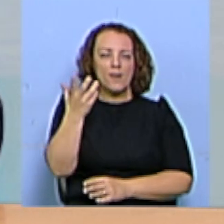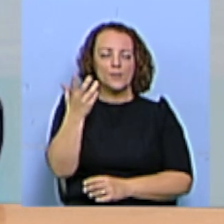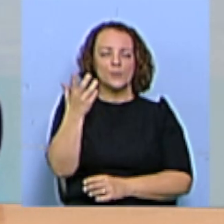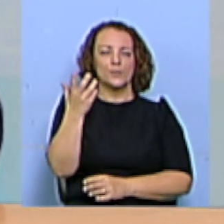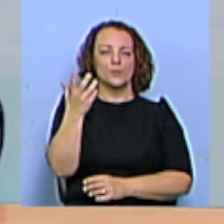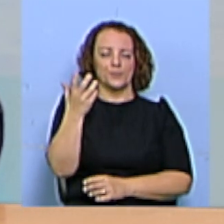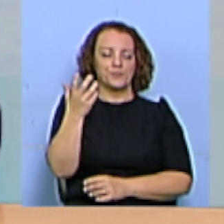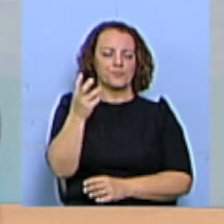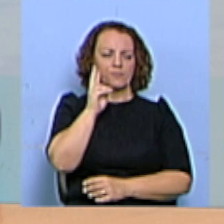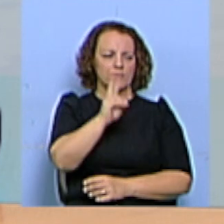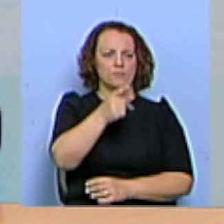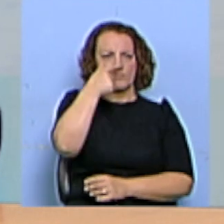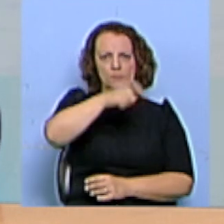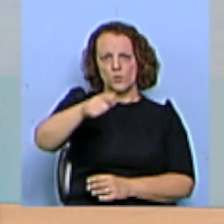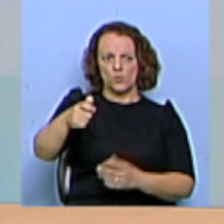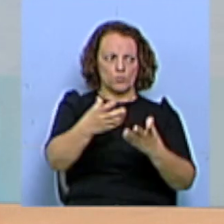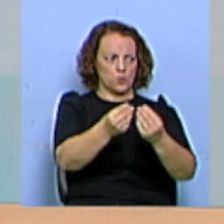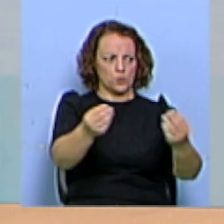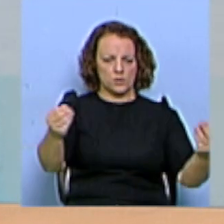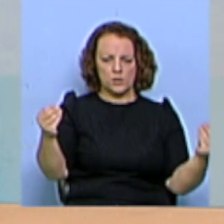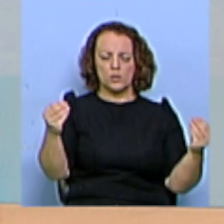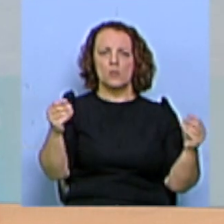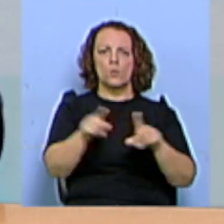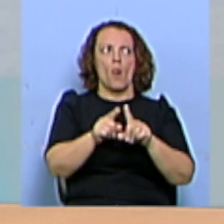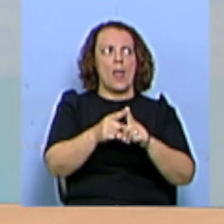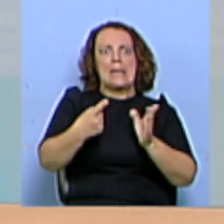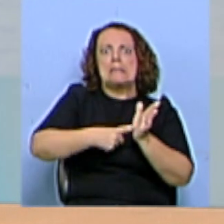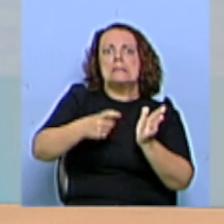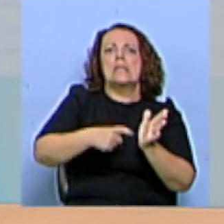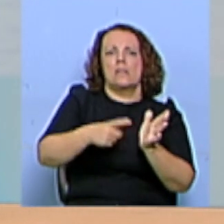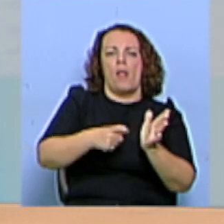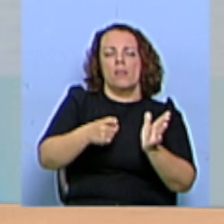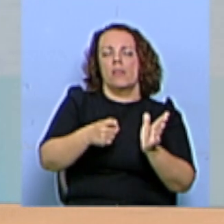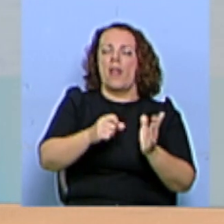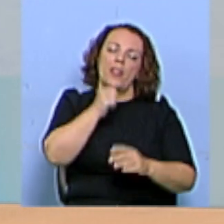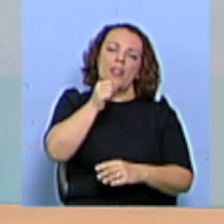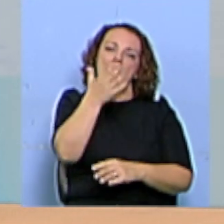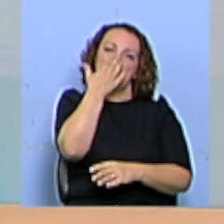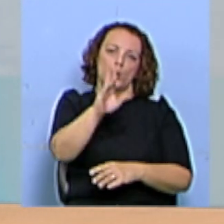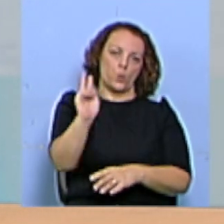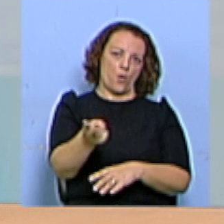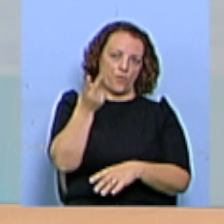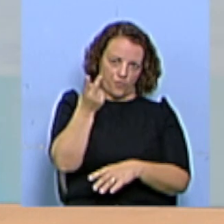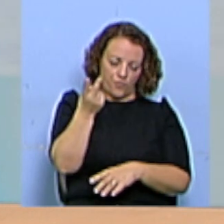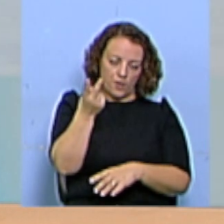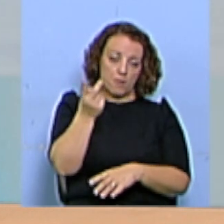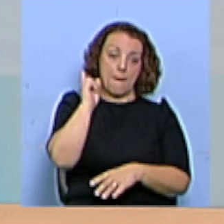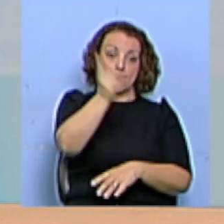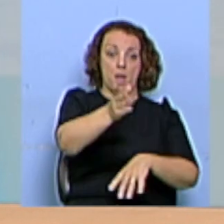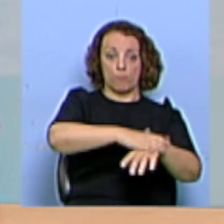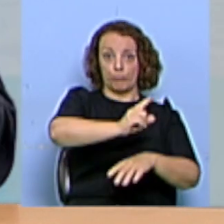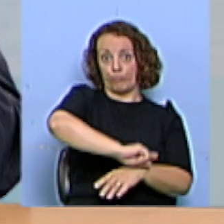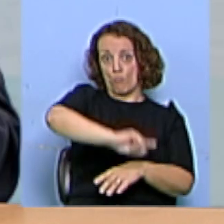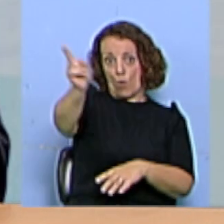encontramos muita gente em circunstâncias de necessidade, há duas atitudes normalmente. Ou os mandamos embora, ou